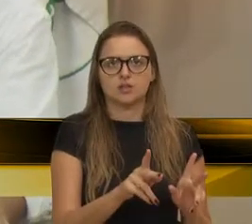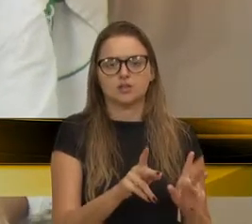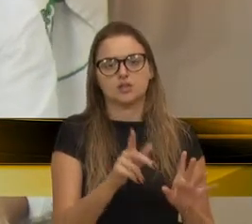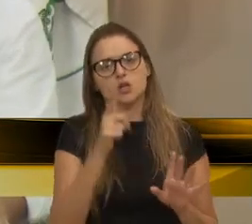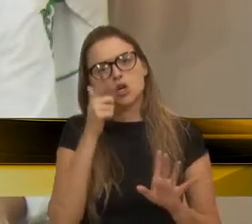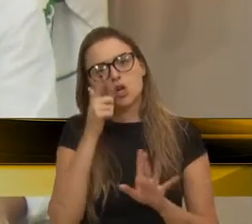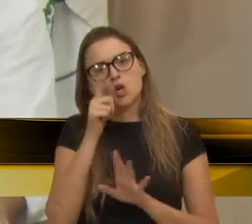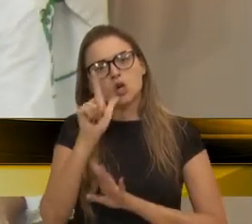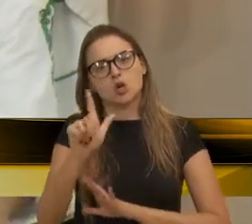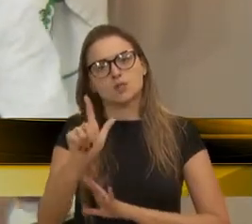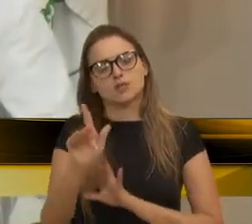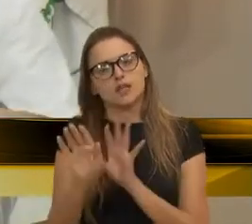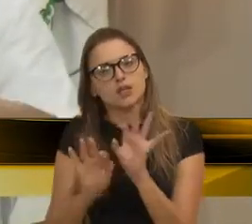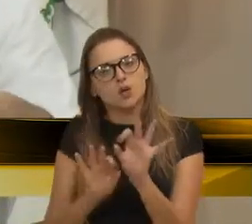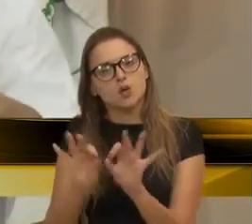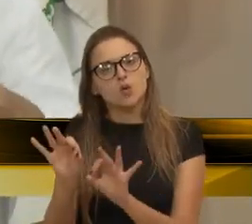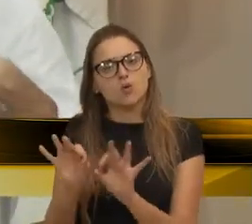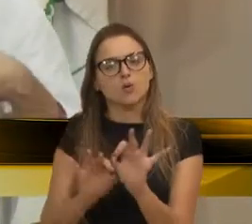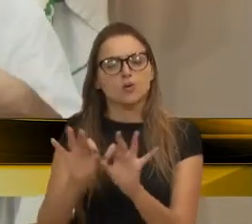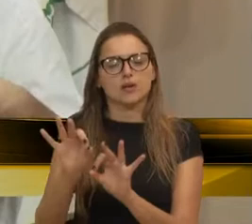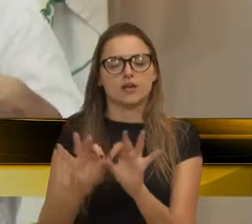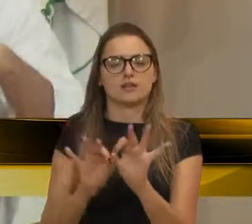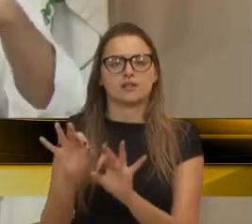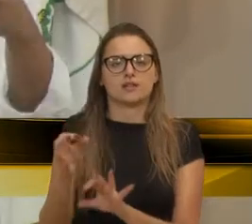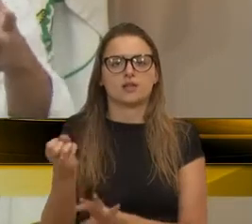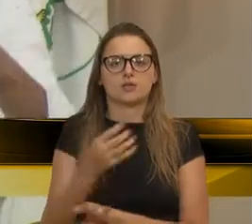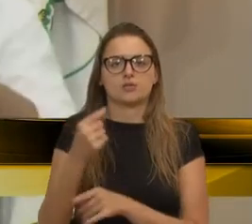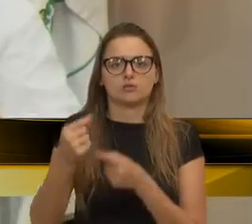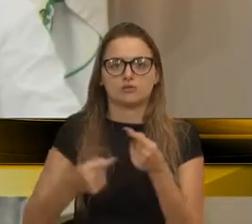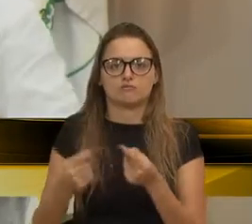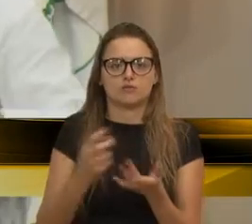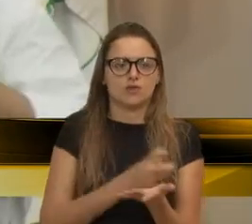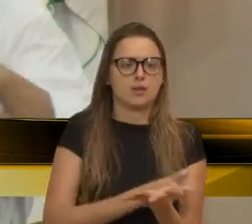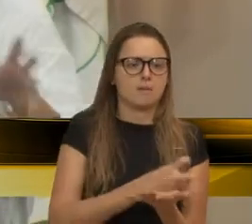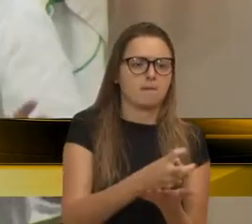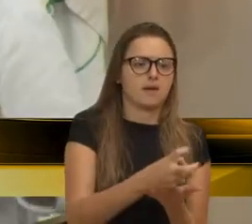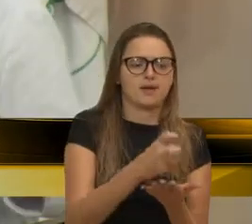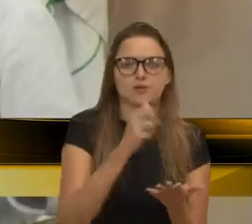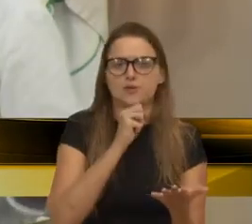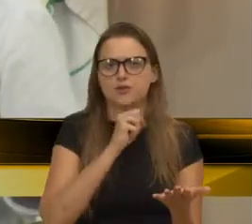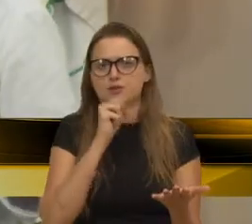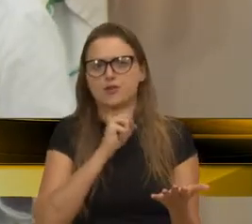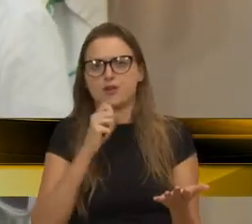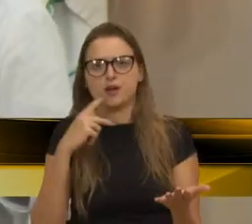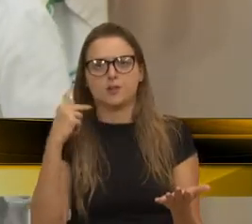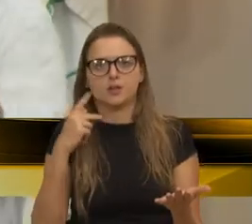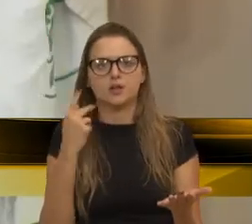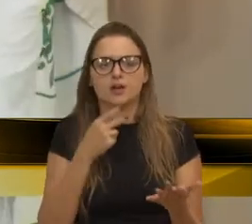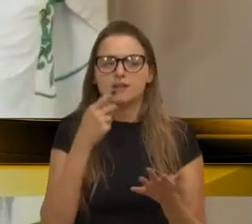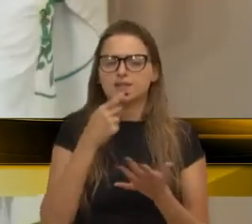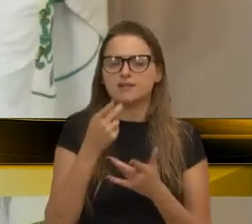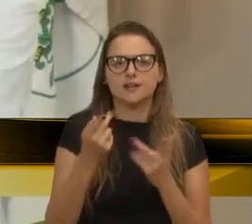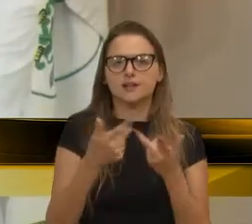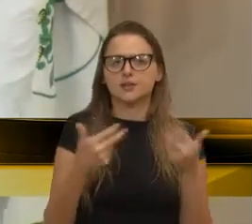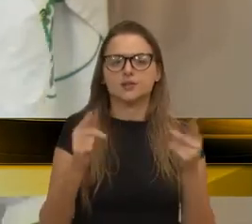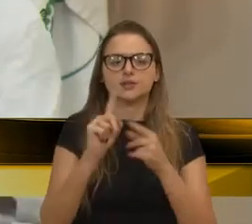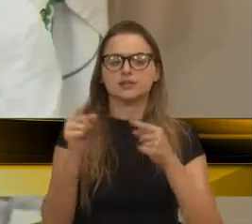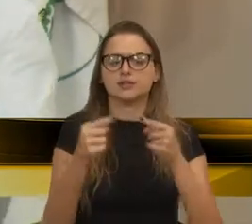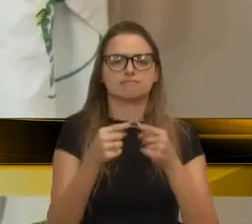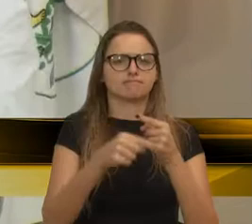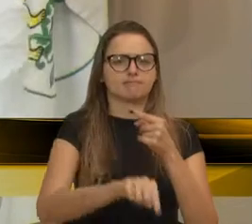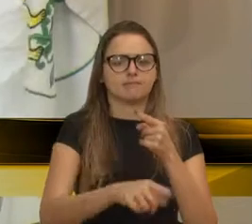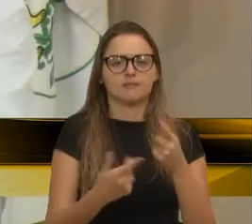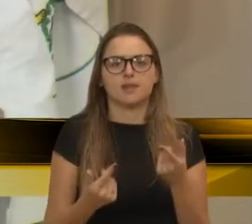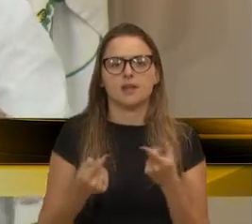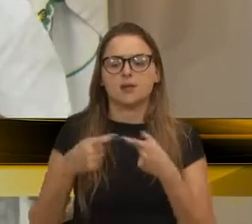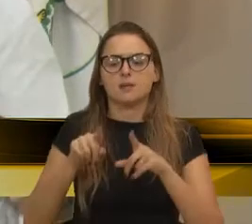consegue se reorganizar a partir de debates de impeachment, de velha política, enfim, e no cerne os temas que